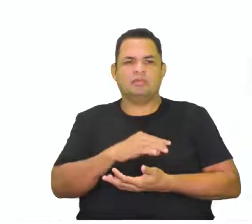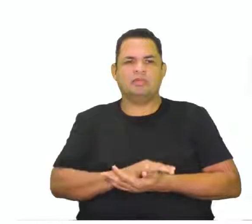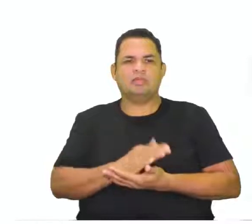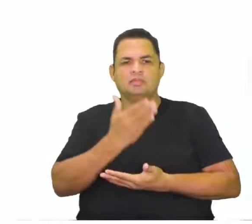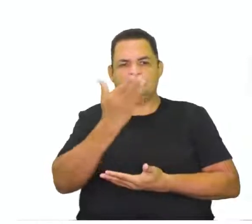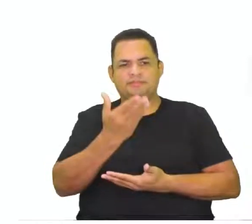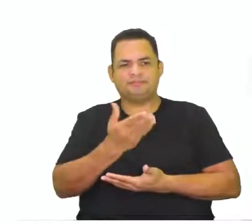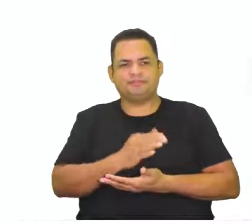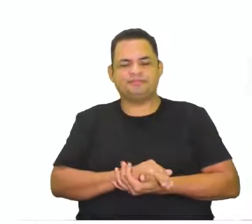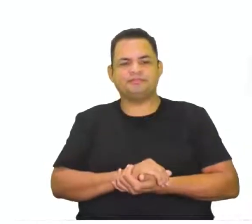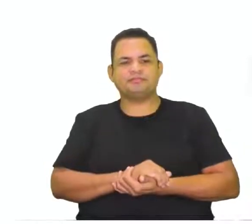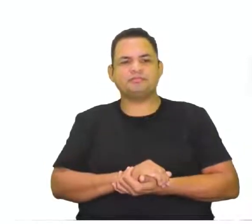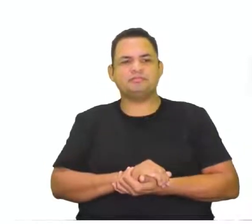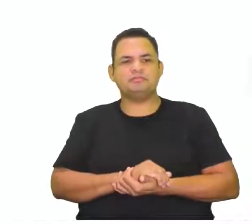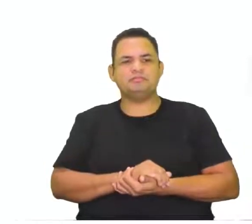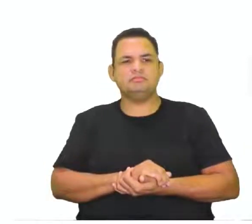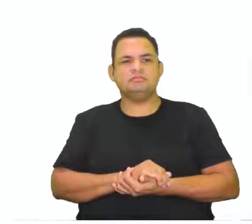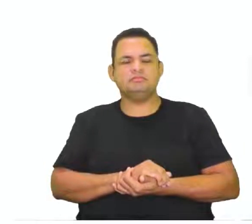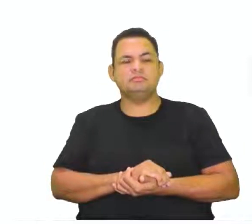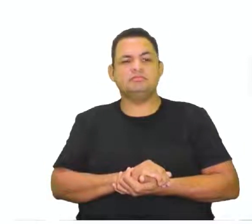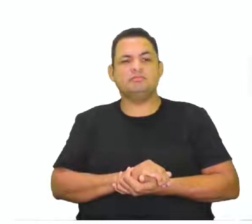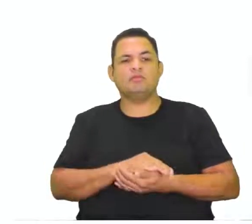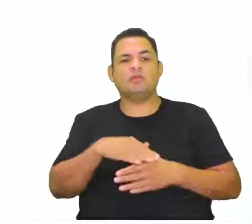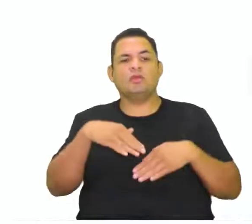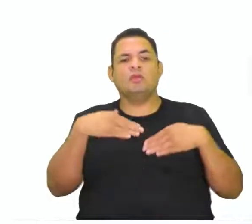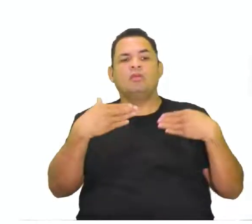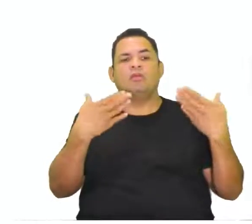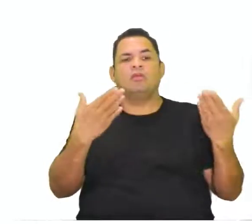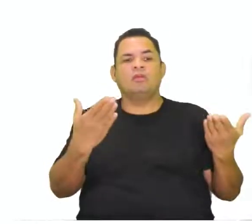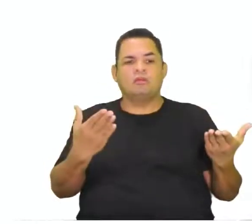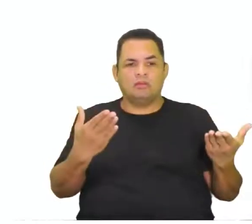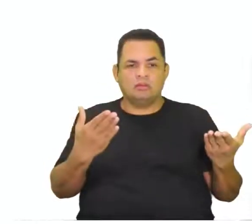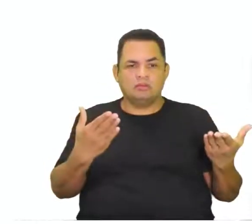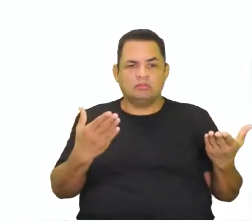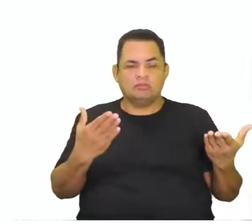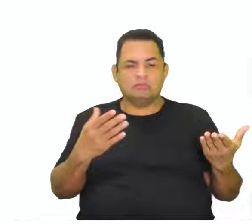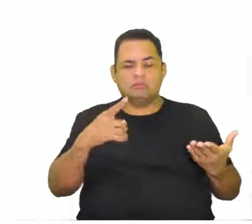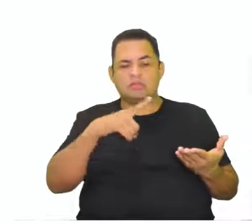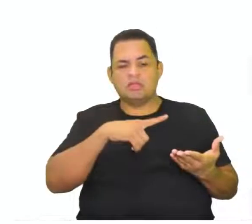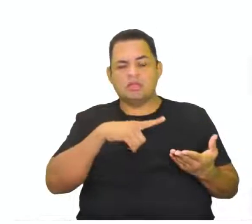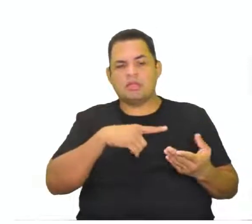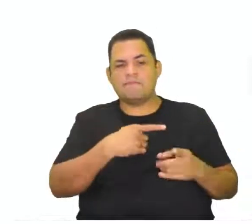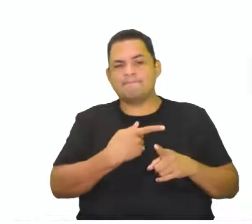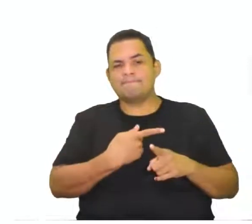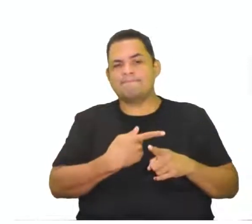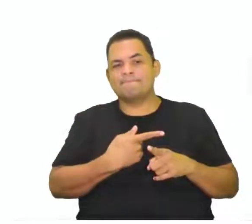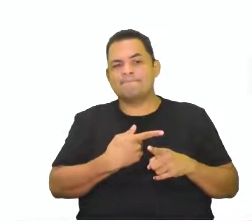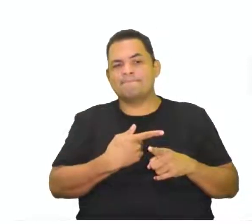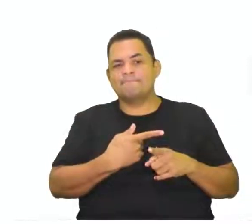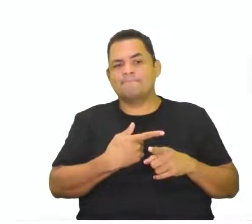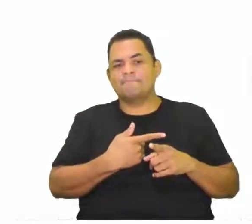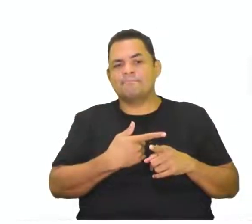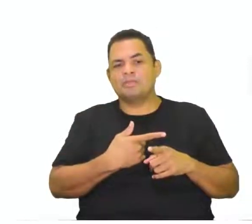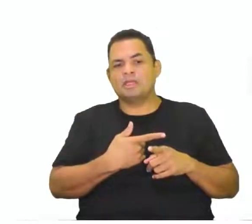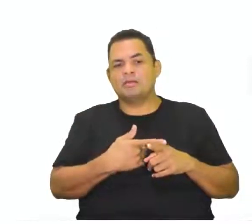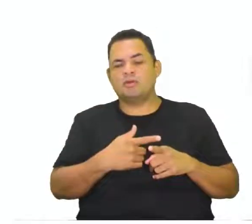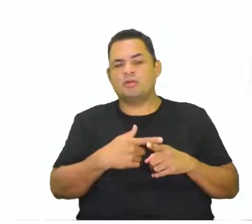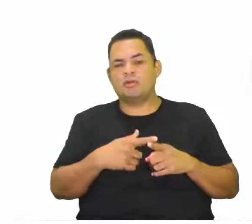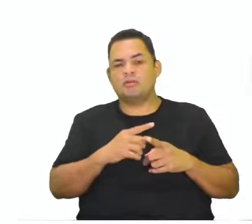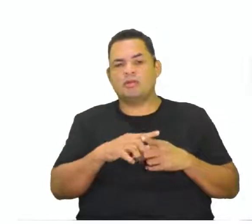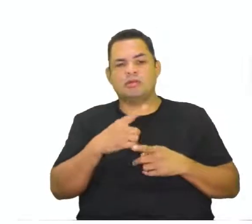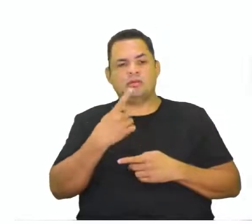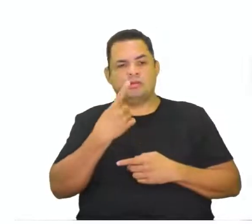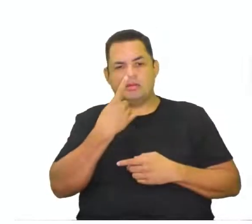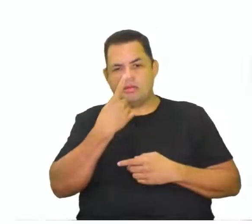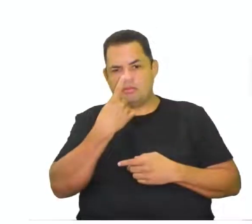dentre estas alternativas, qual delas ainda causa poluição ao ar. E aí a